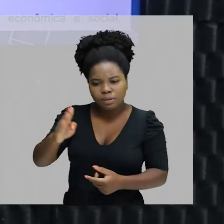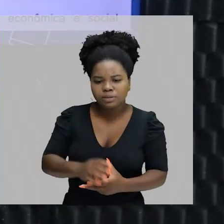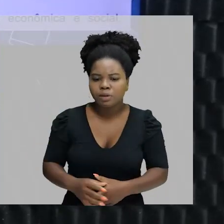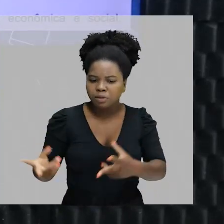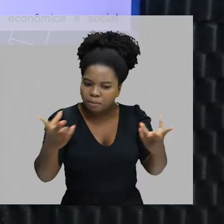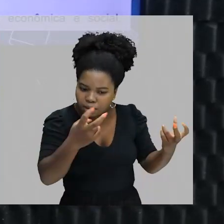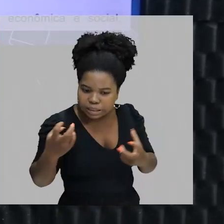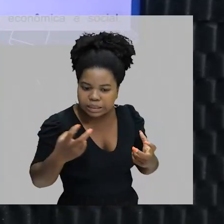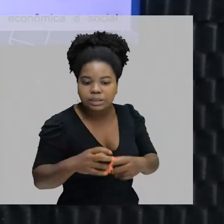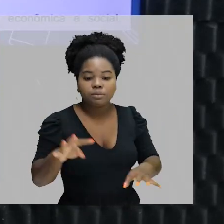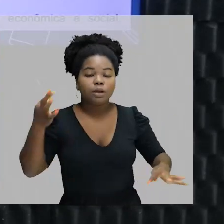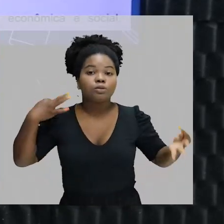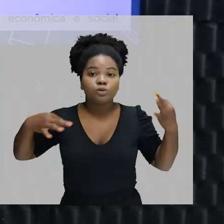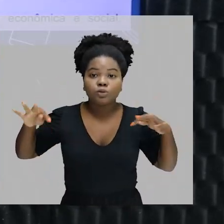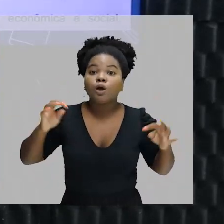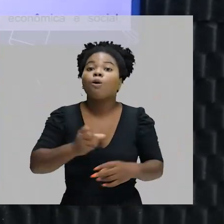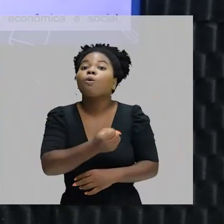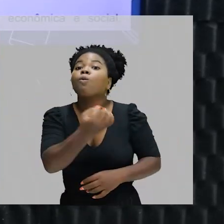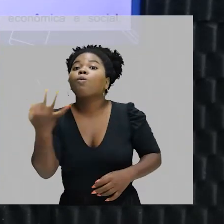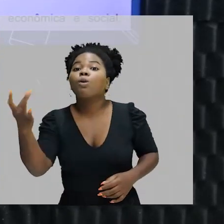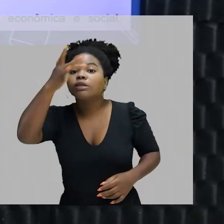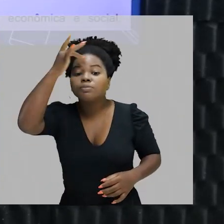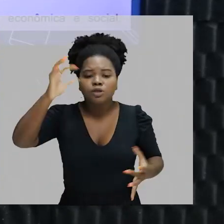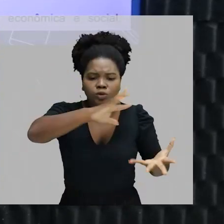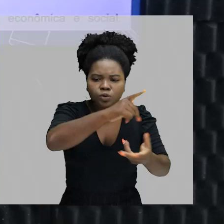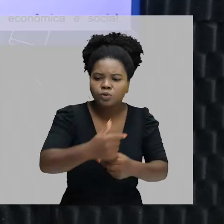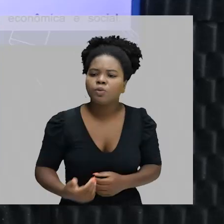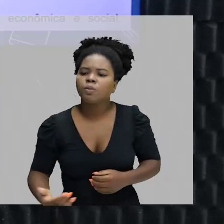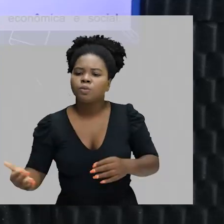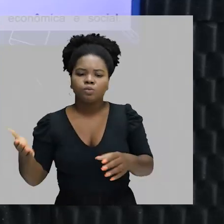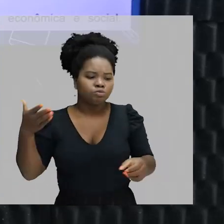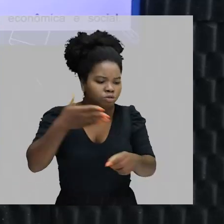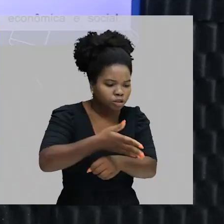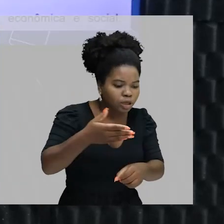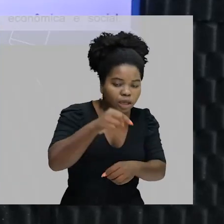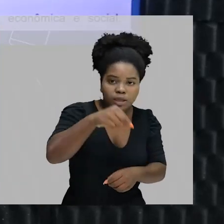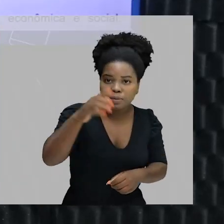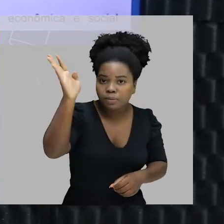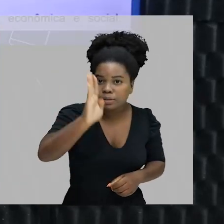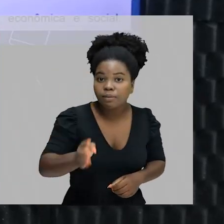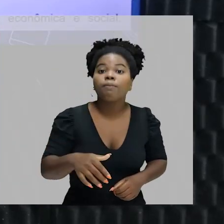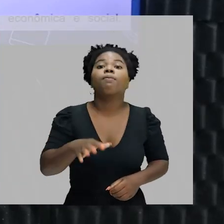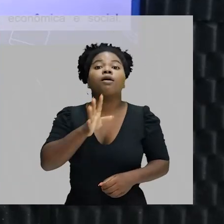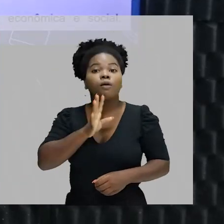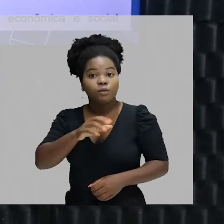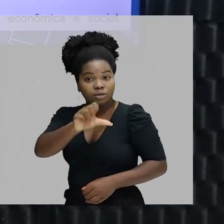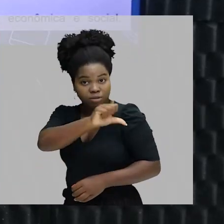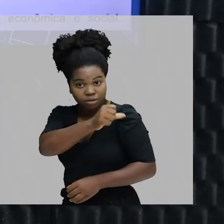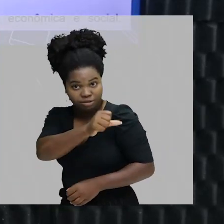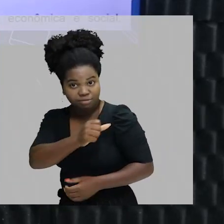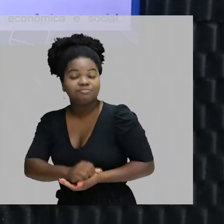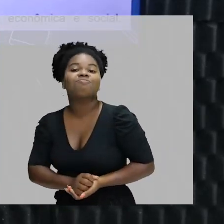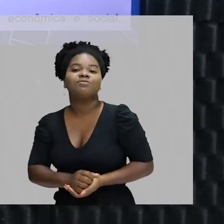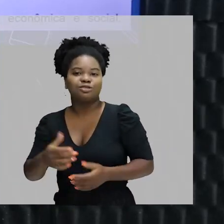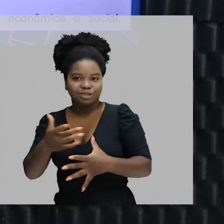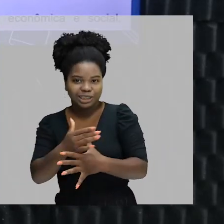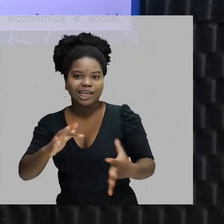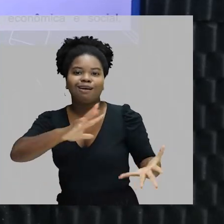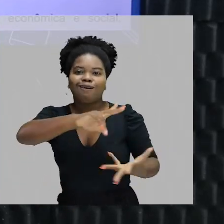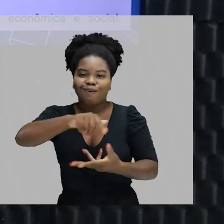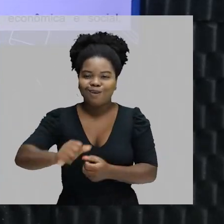turístico, né? Quantas pessoas do mundo todo vêm para o Brasil para conhecer o Rio de Janeiro? São cidades globais,